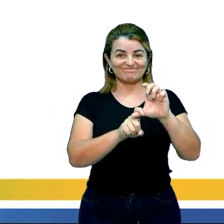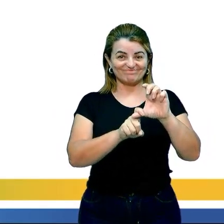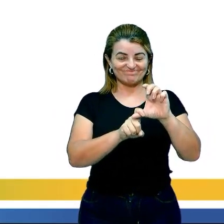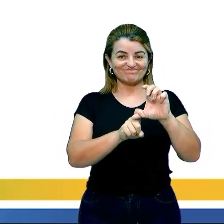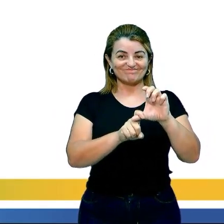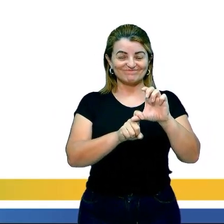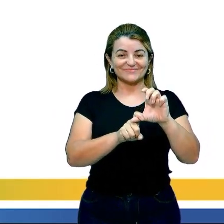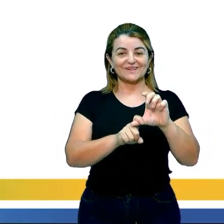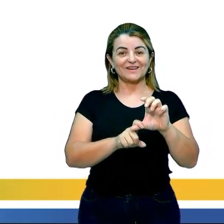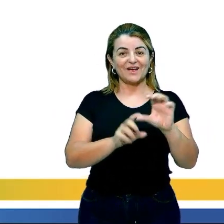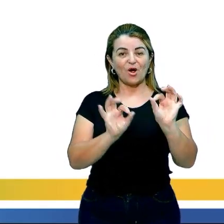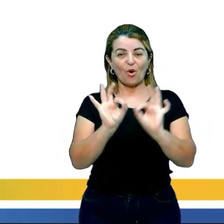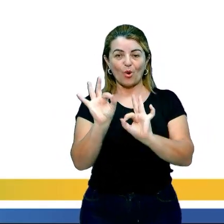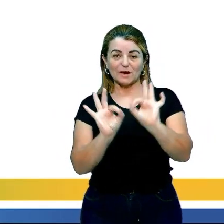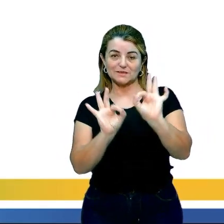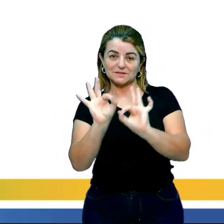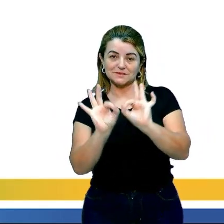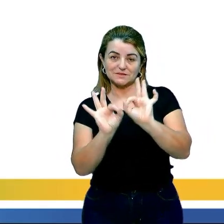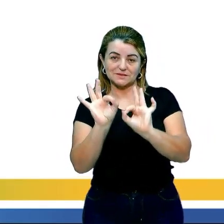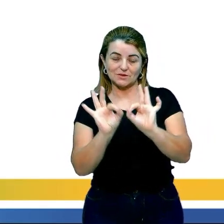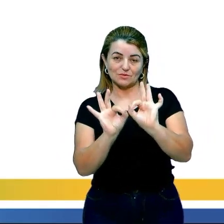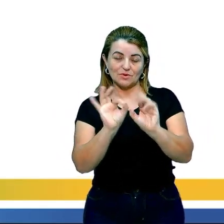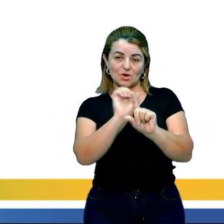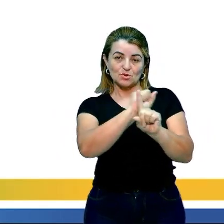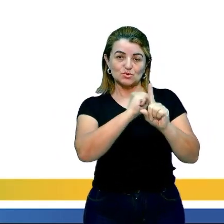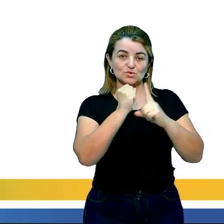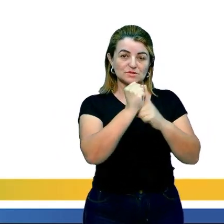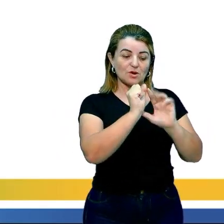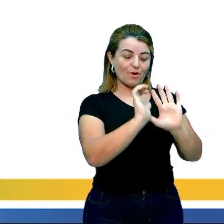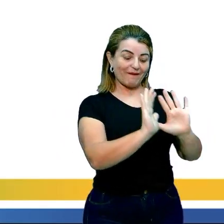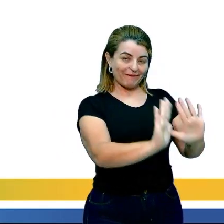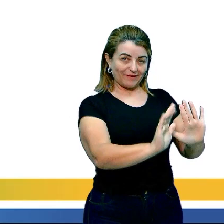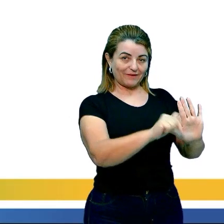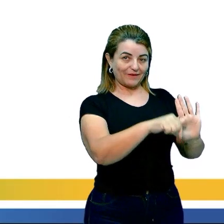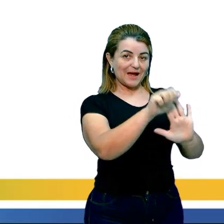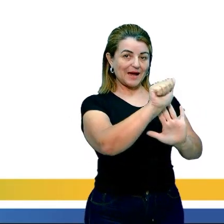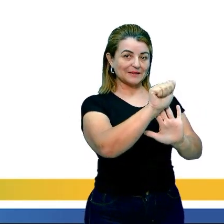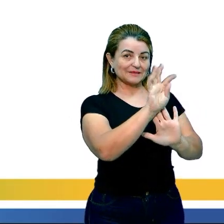era composto a estudar social em Atenas